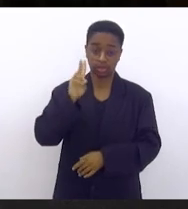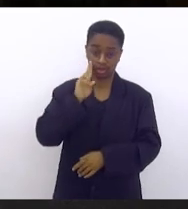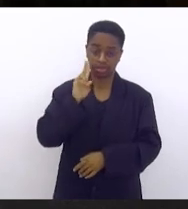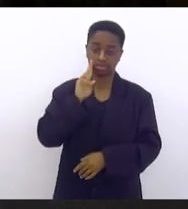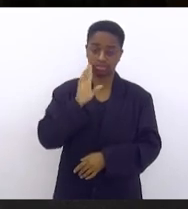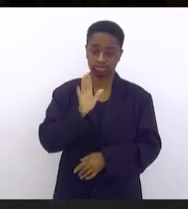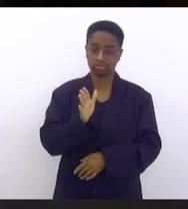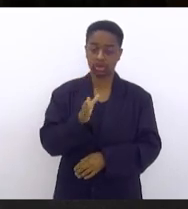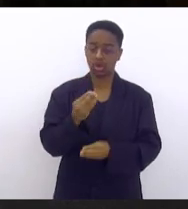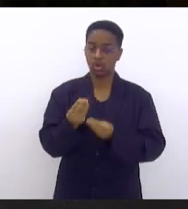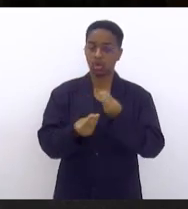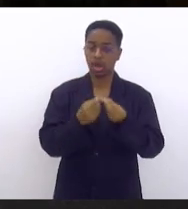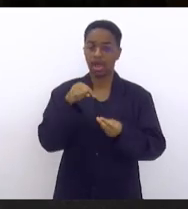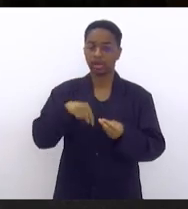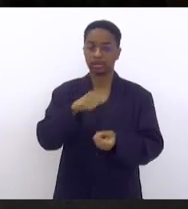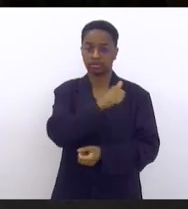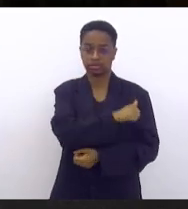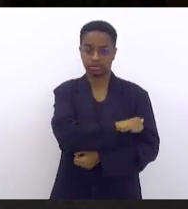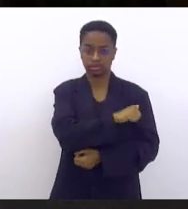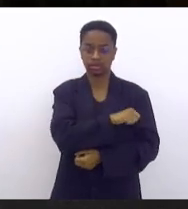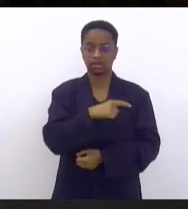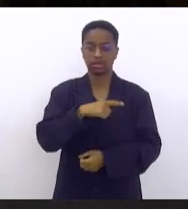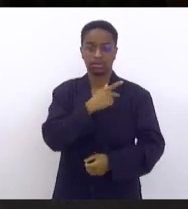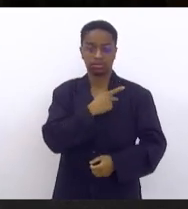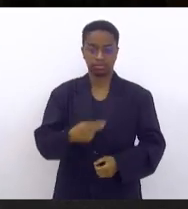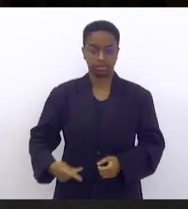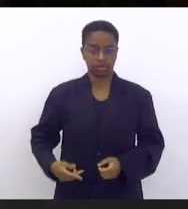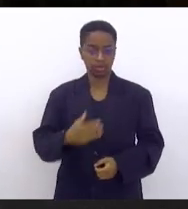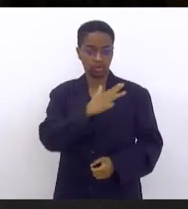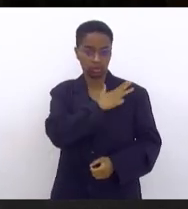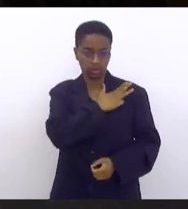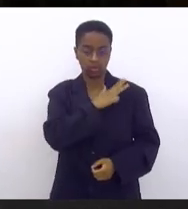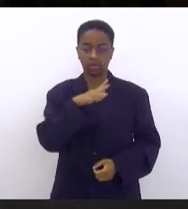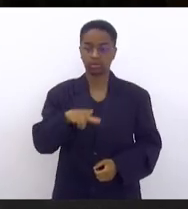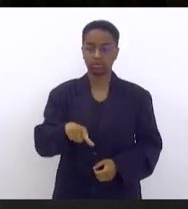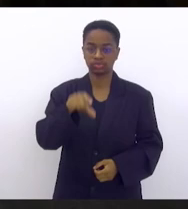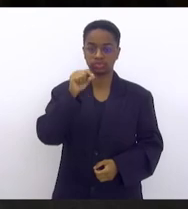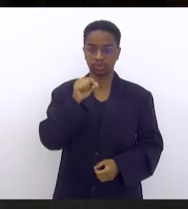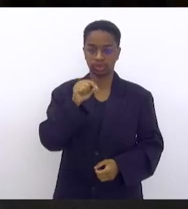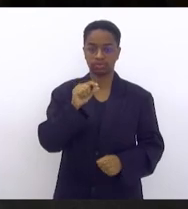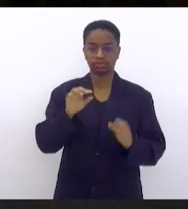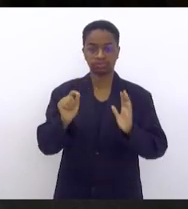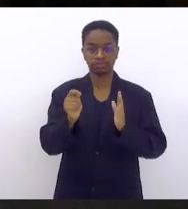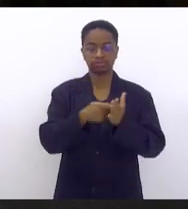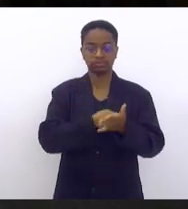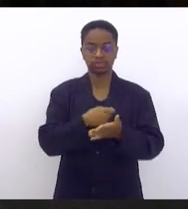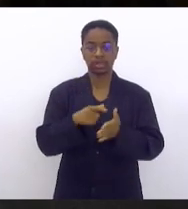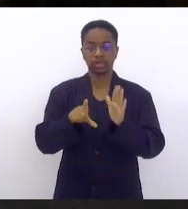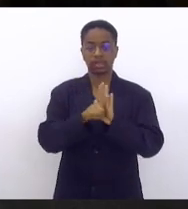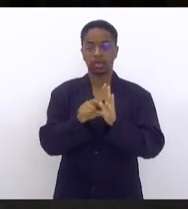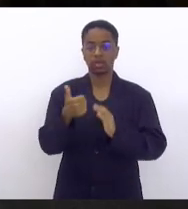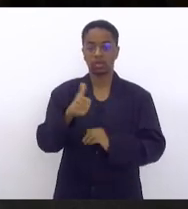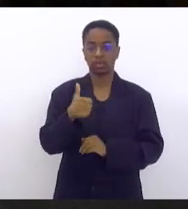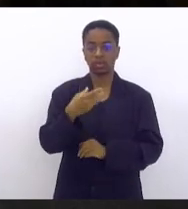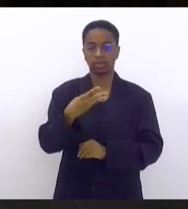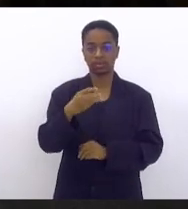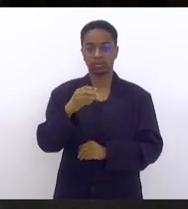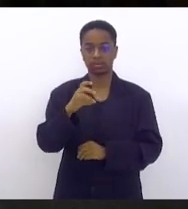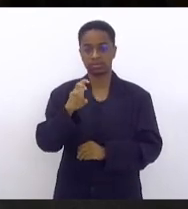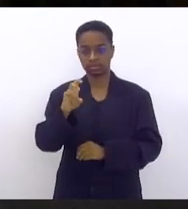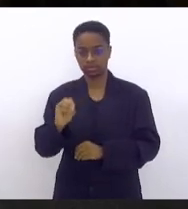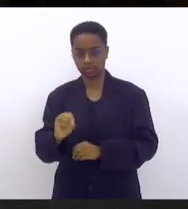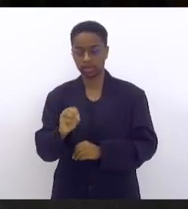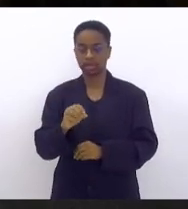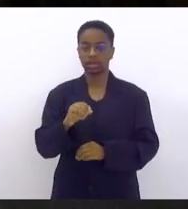Lembro bem que foi aqui no Rio de Janeiro que o presidente Lula escolheu para assinar a Lei 11.350, que regulamentou a profissão de